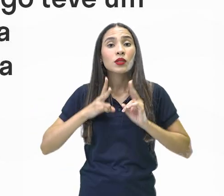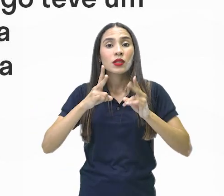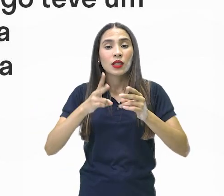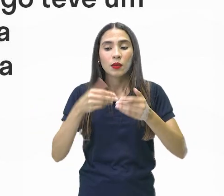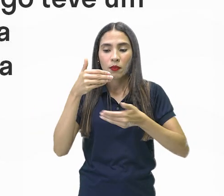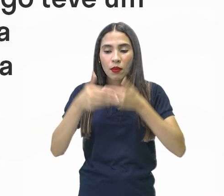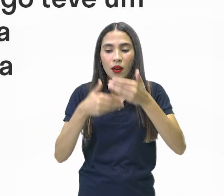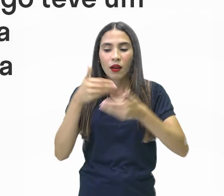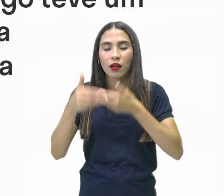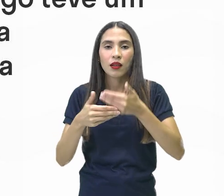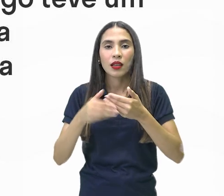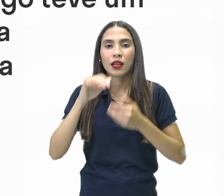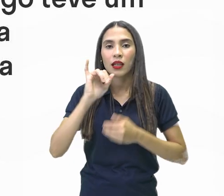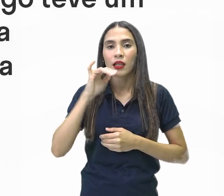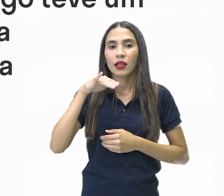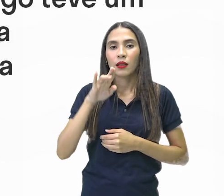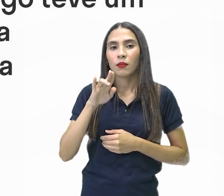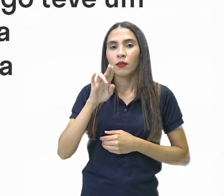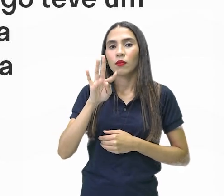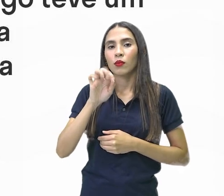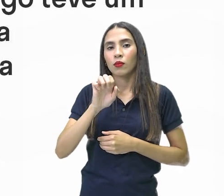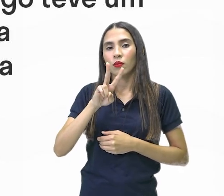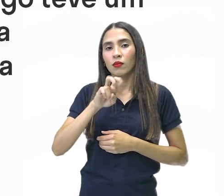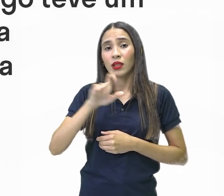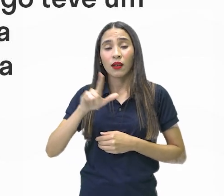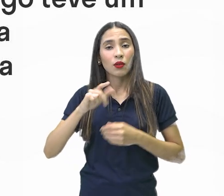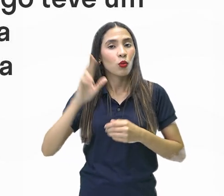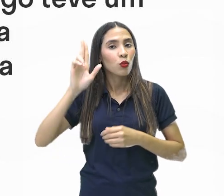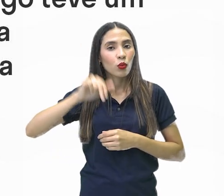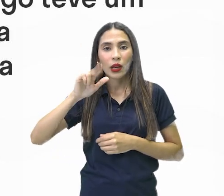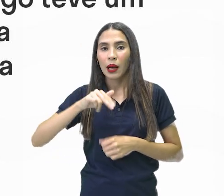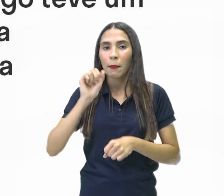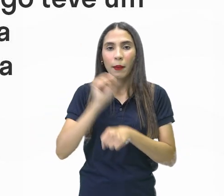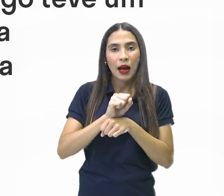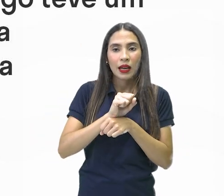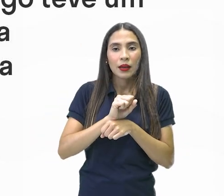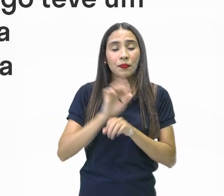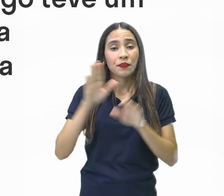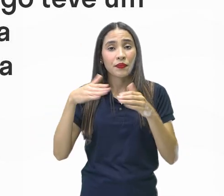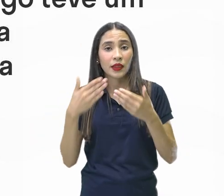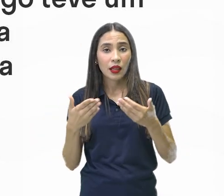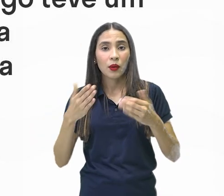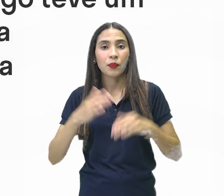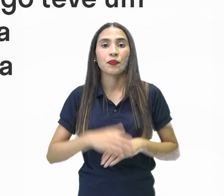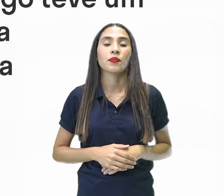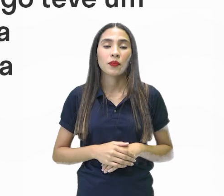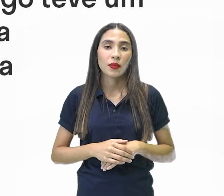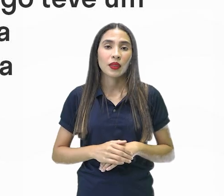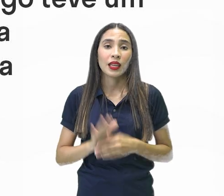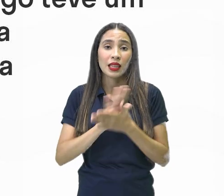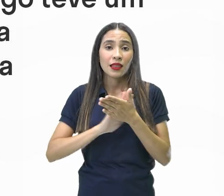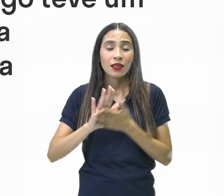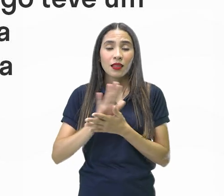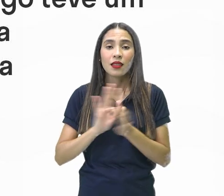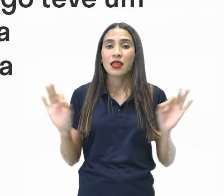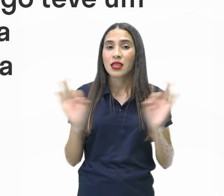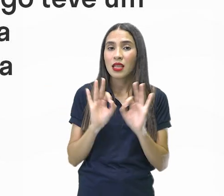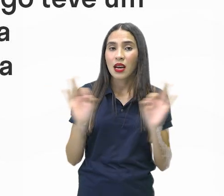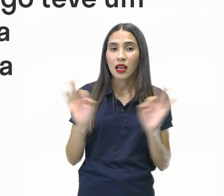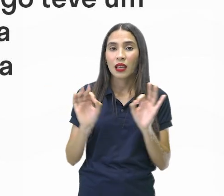para frente, ele é imutável, não é? Ele vai sempre caminhando, ele não para. Então,